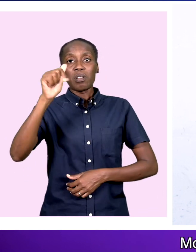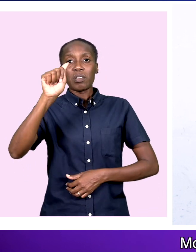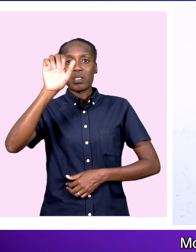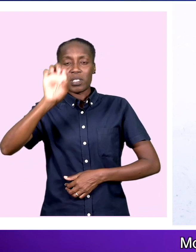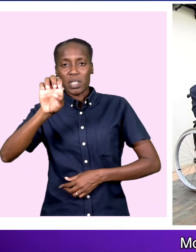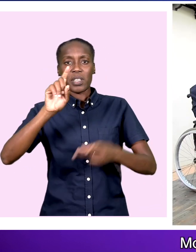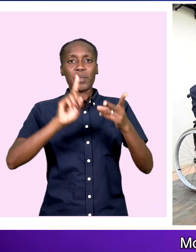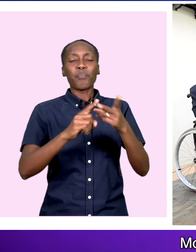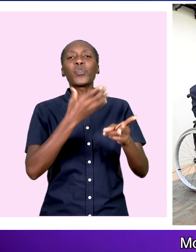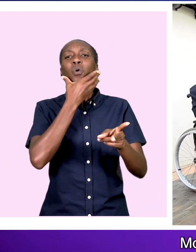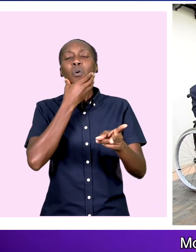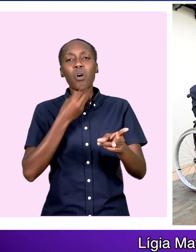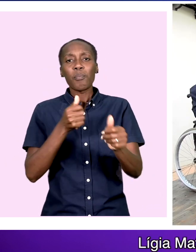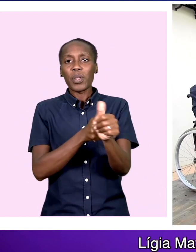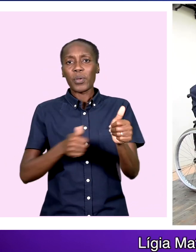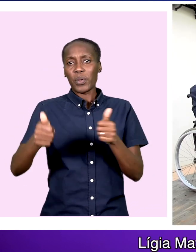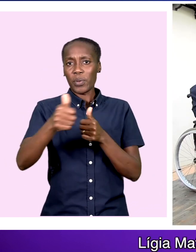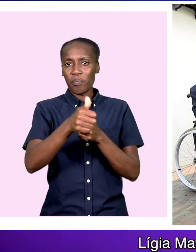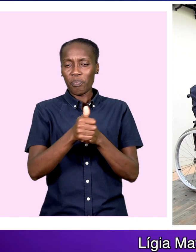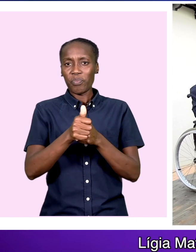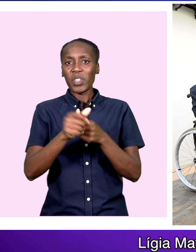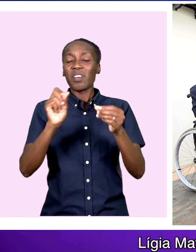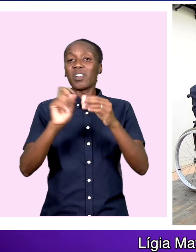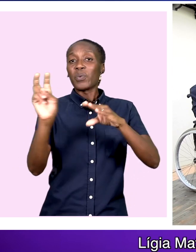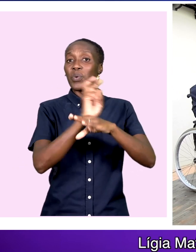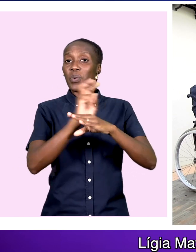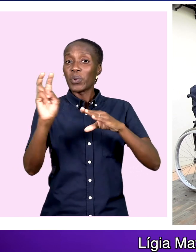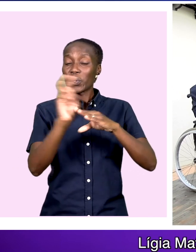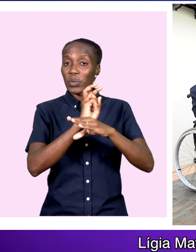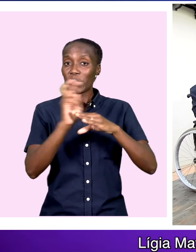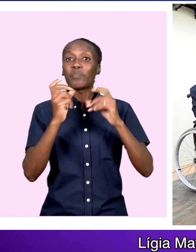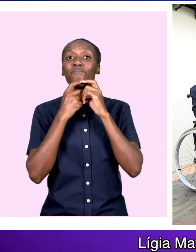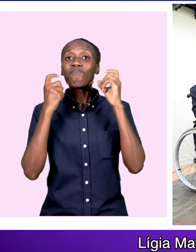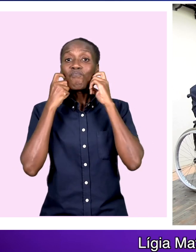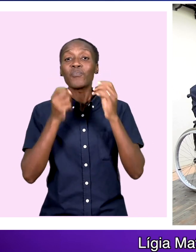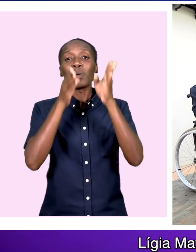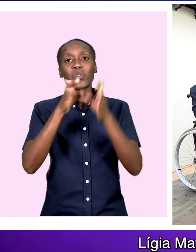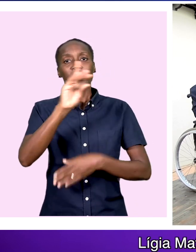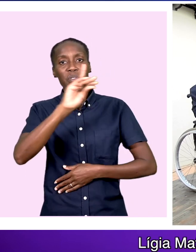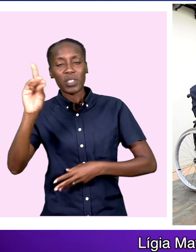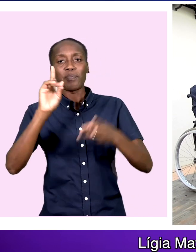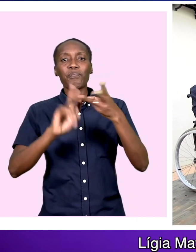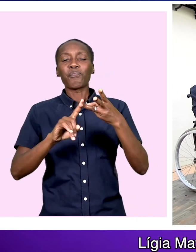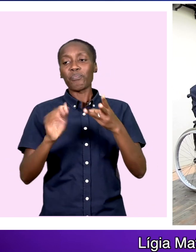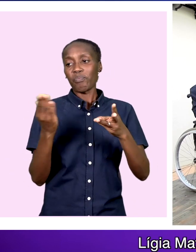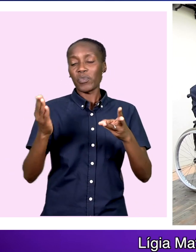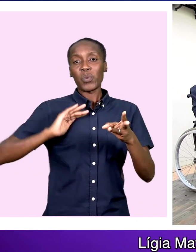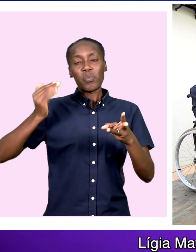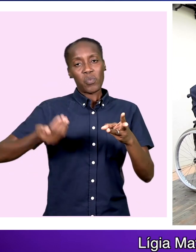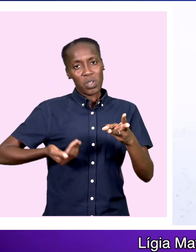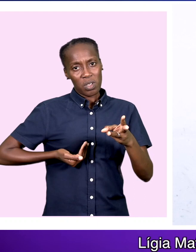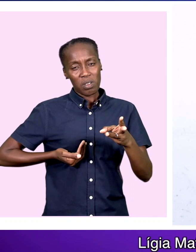para Pessoa com Deficiência, Lígia Matimbe, em representação do Fórum das Associações de Pessoas com